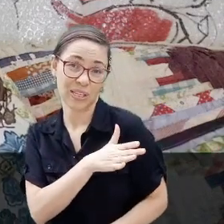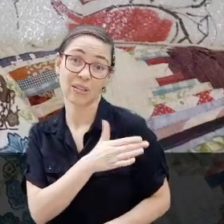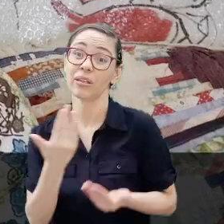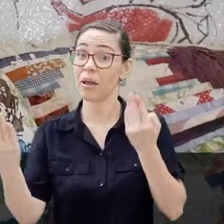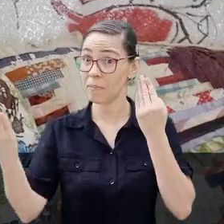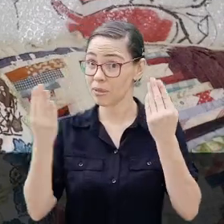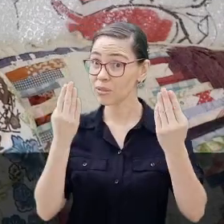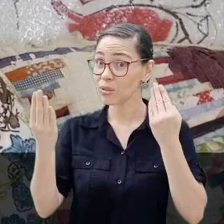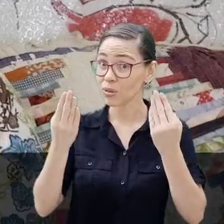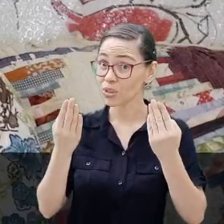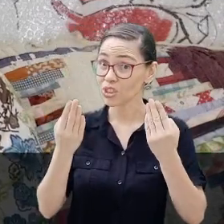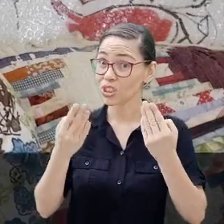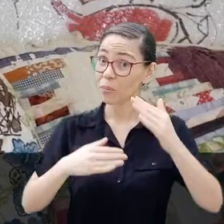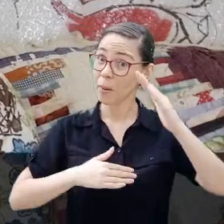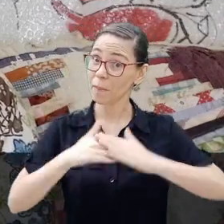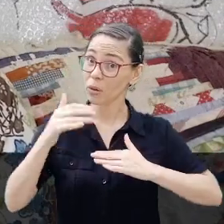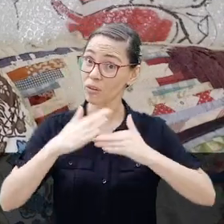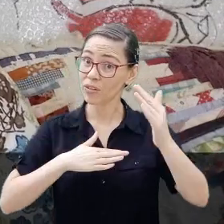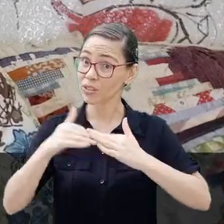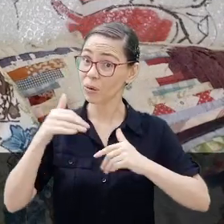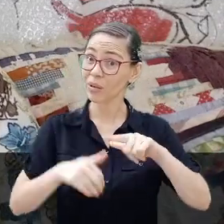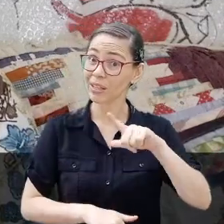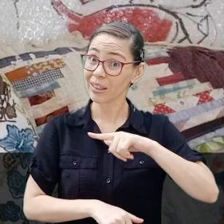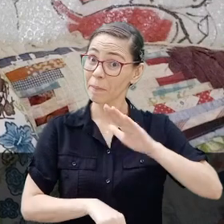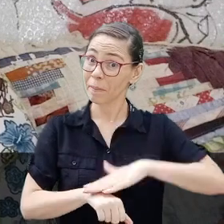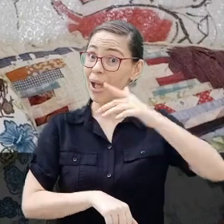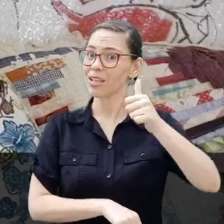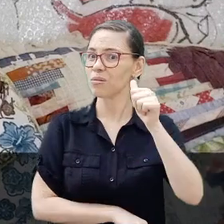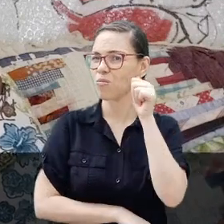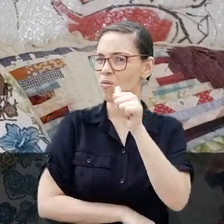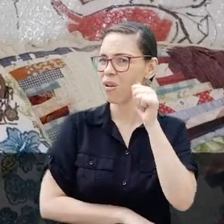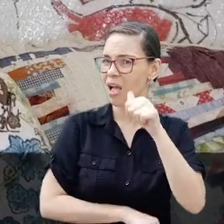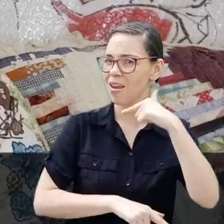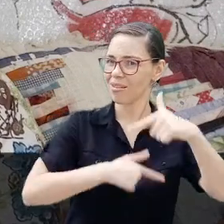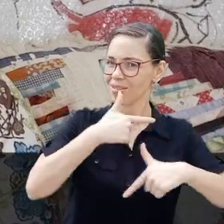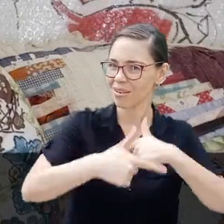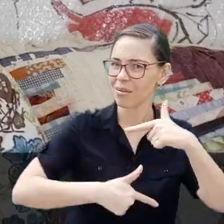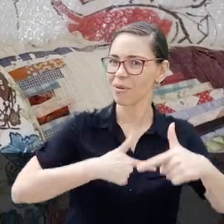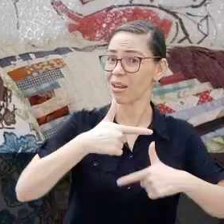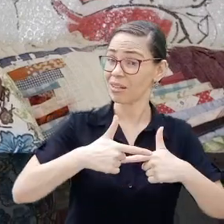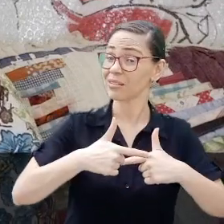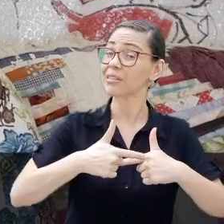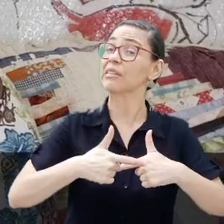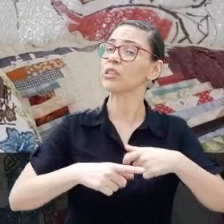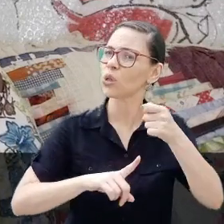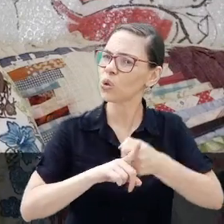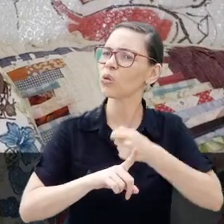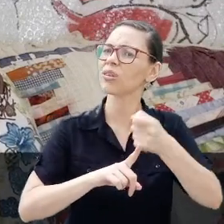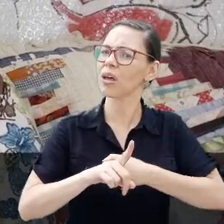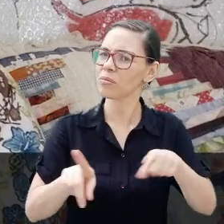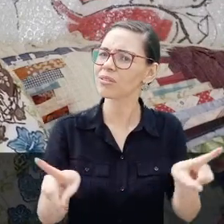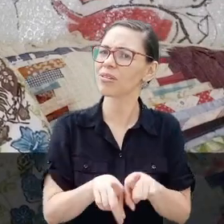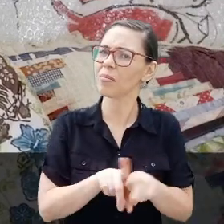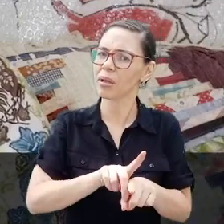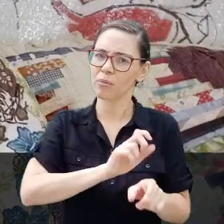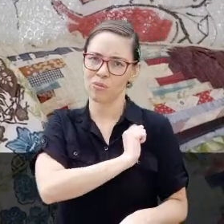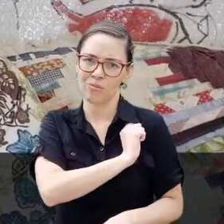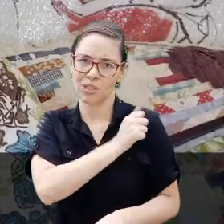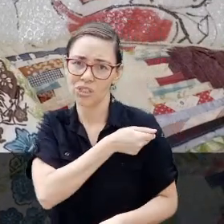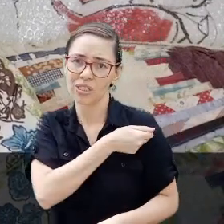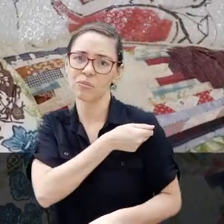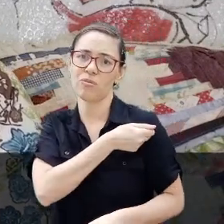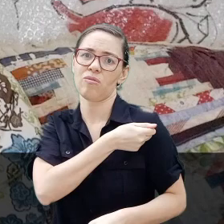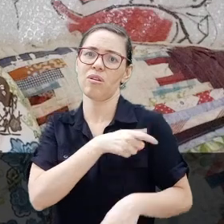E a psicologia, como uma ciência profissão predominantemente feminina, ela tem um papel fundamental no